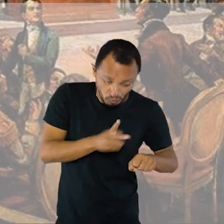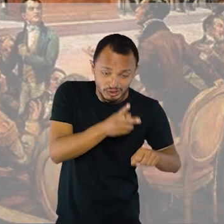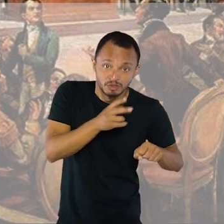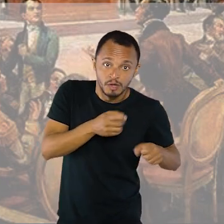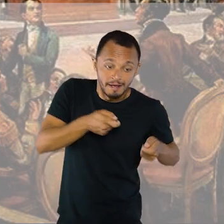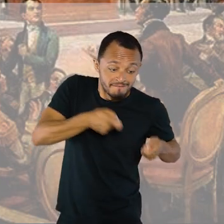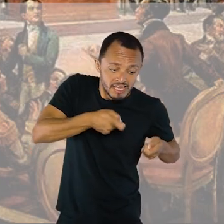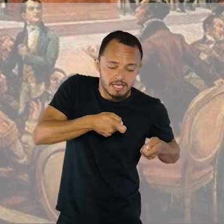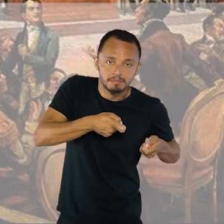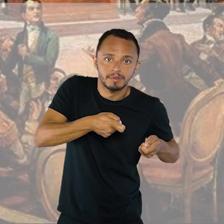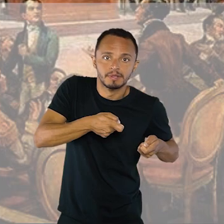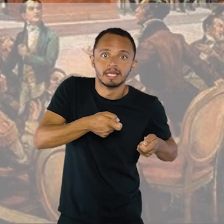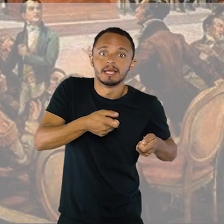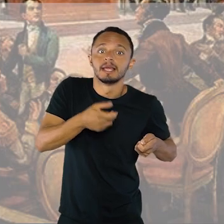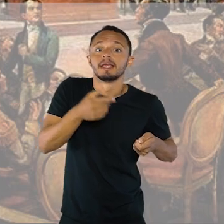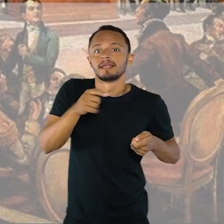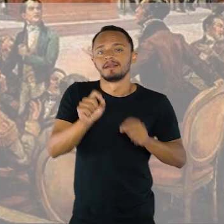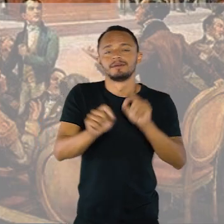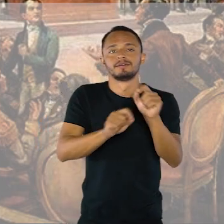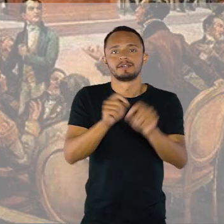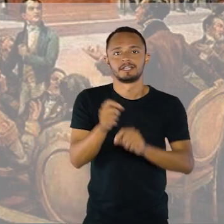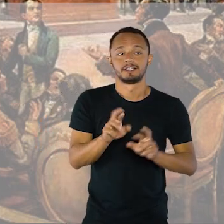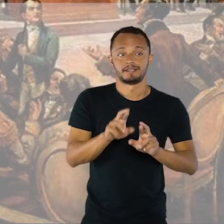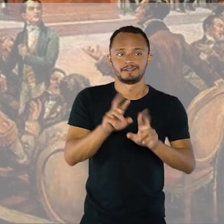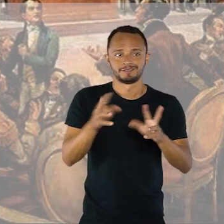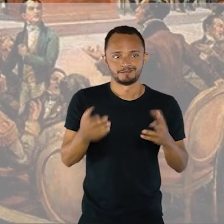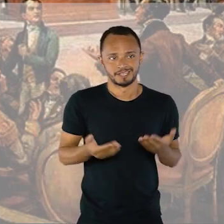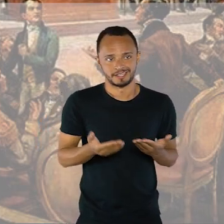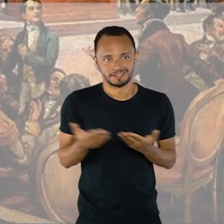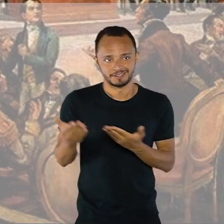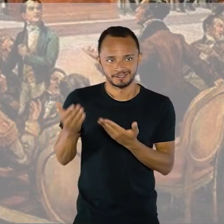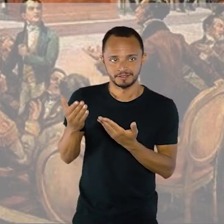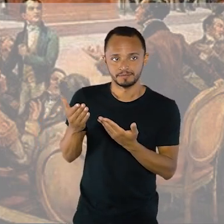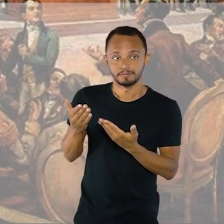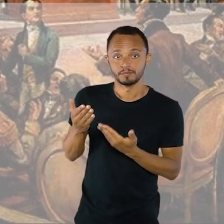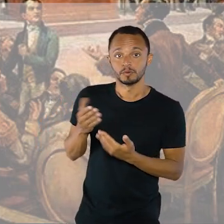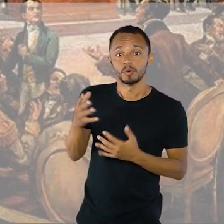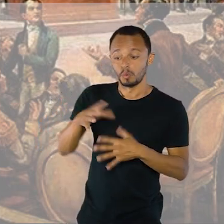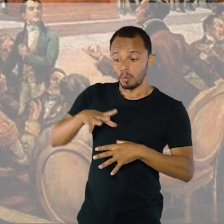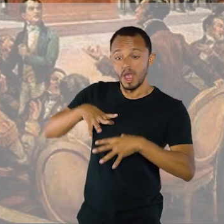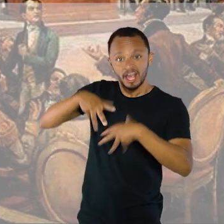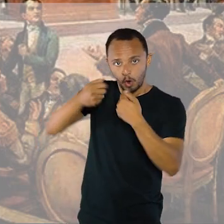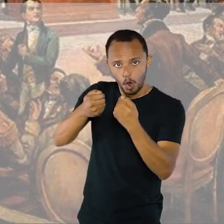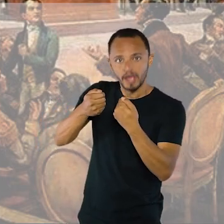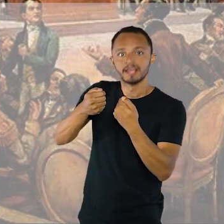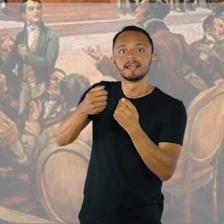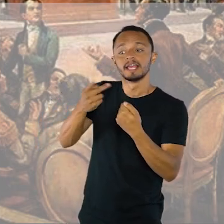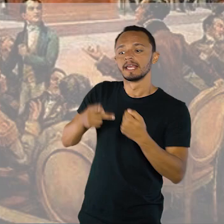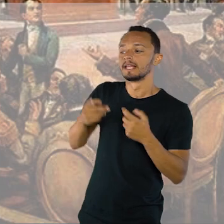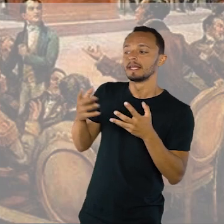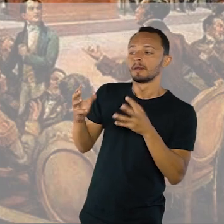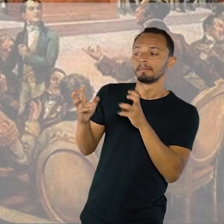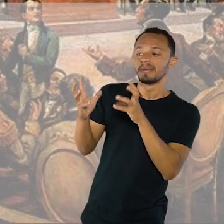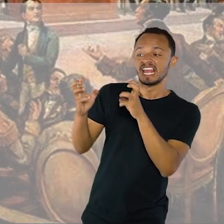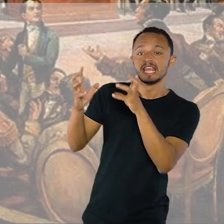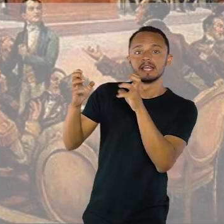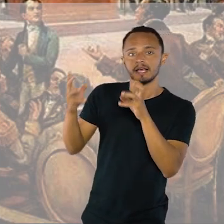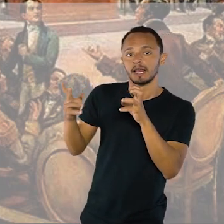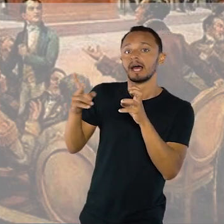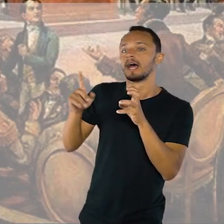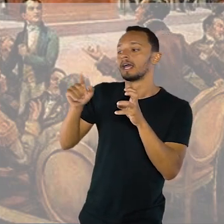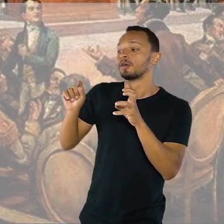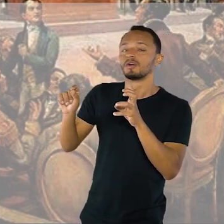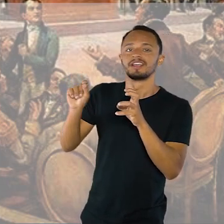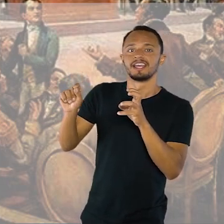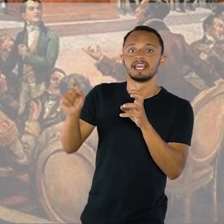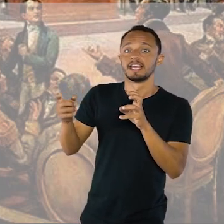José Bonifácio, colocado novamente como o herói, o protagonista, o Antônio Carlos, brigando com Borges Carneiro justamente no momento do